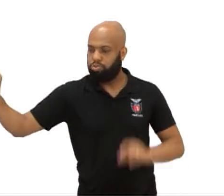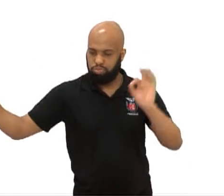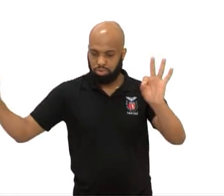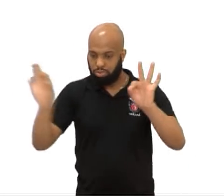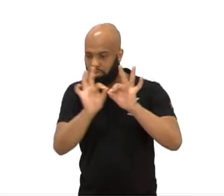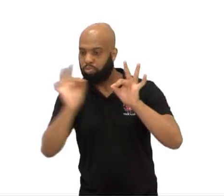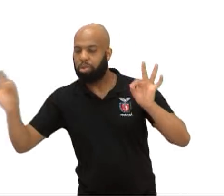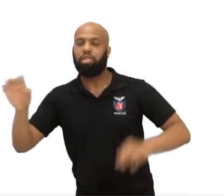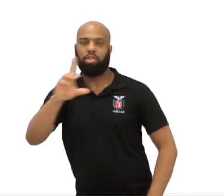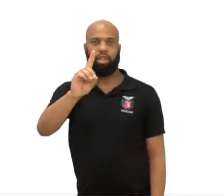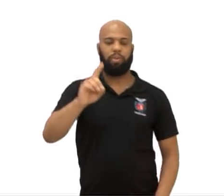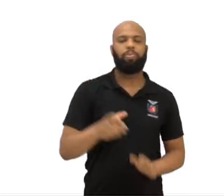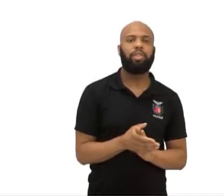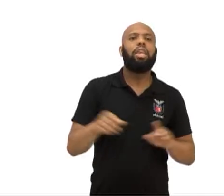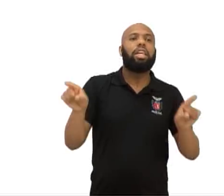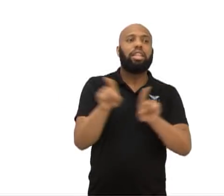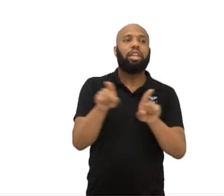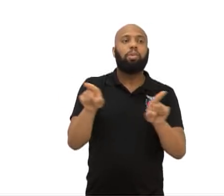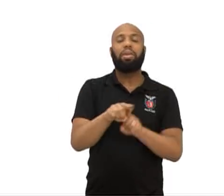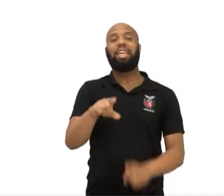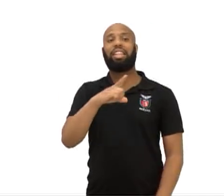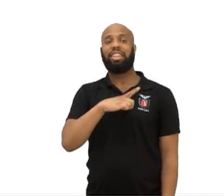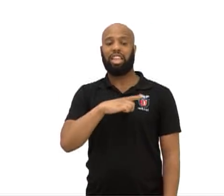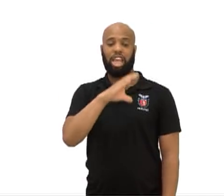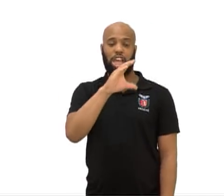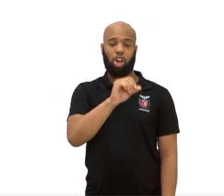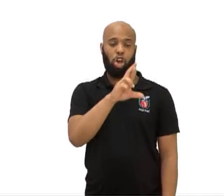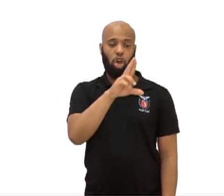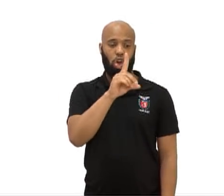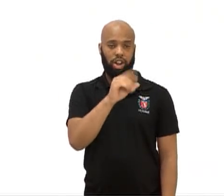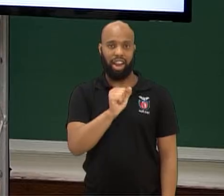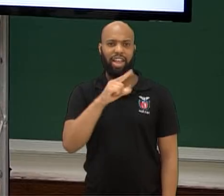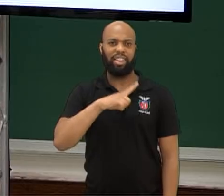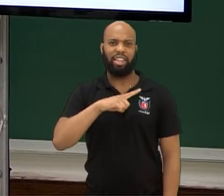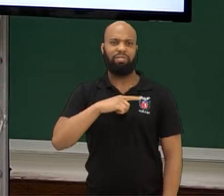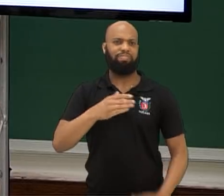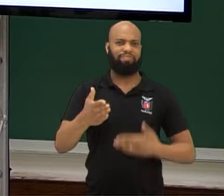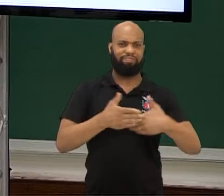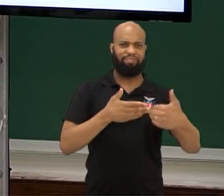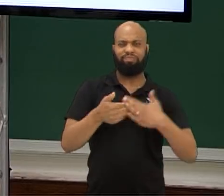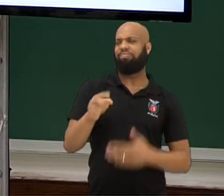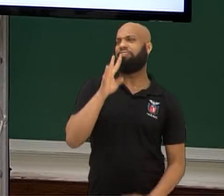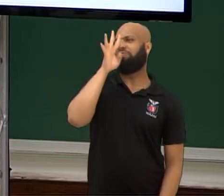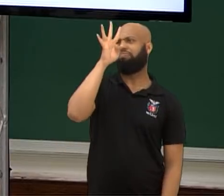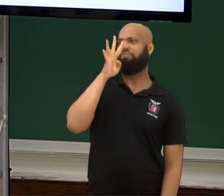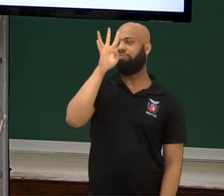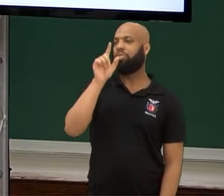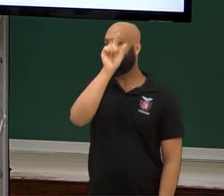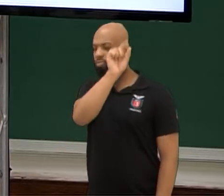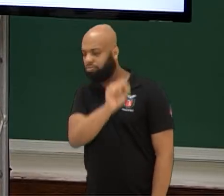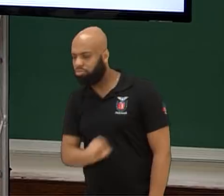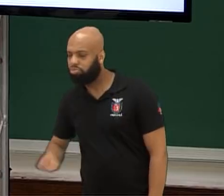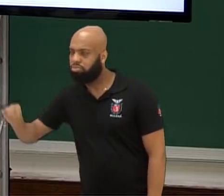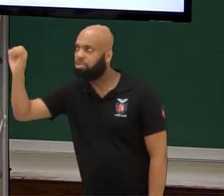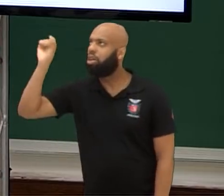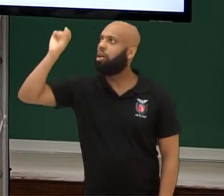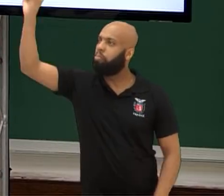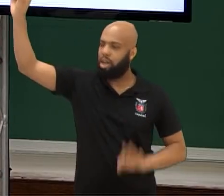É um segmento que une dois pontos quaisquer da nossa circunferência. Vejamos aqui,